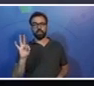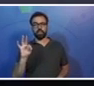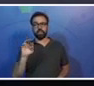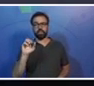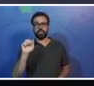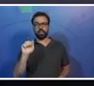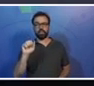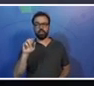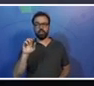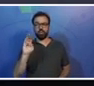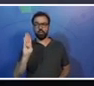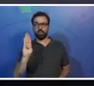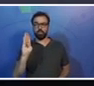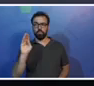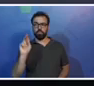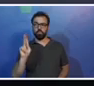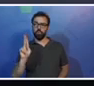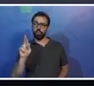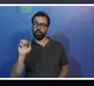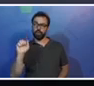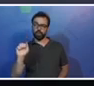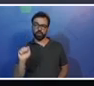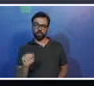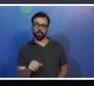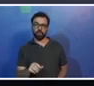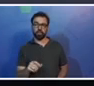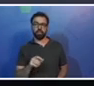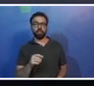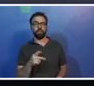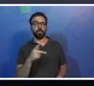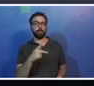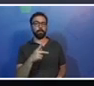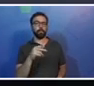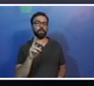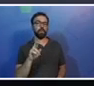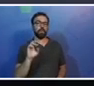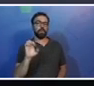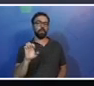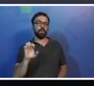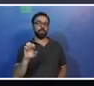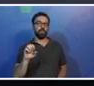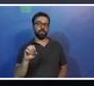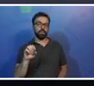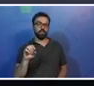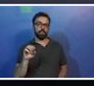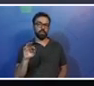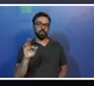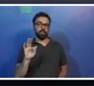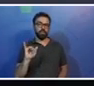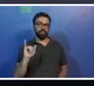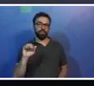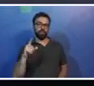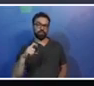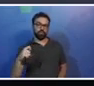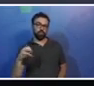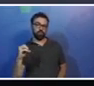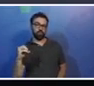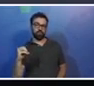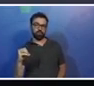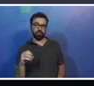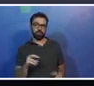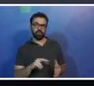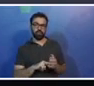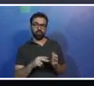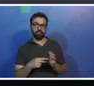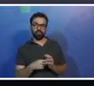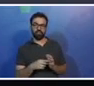questão? O prefixo. O que é prefixo mesmo? O que? Pré. que vem antes do radical. O que